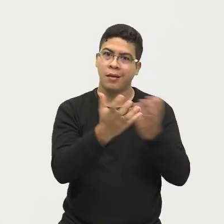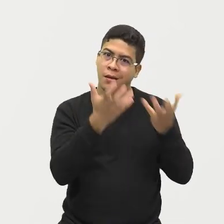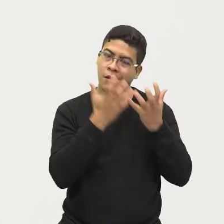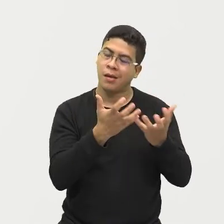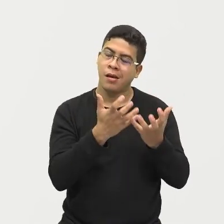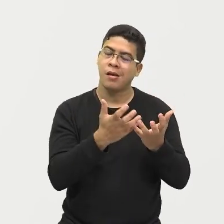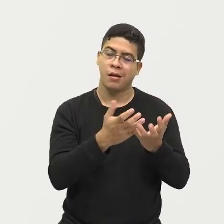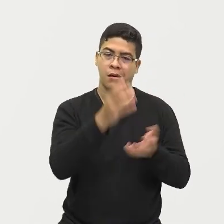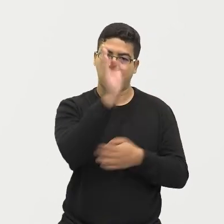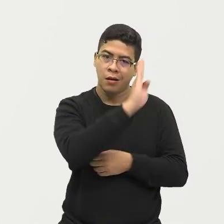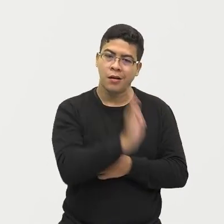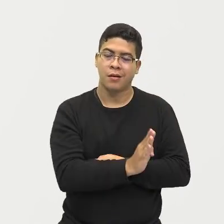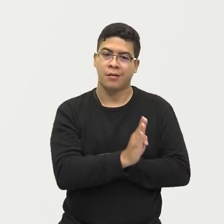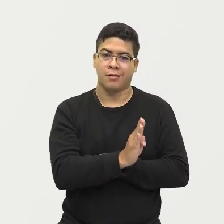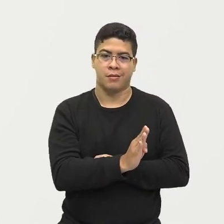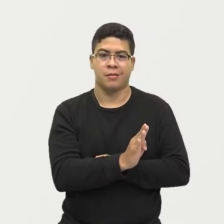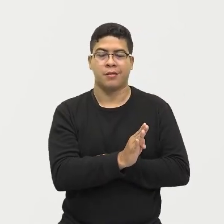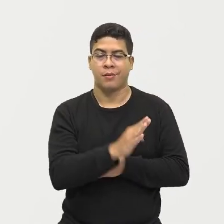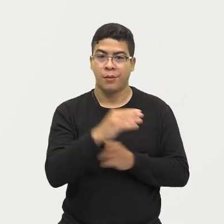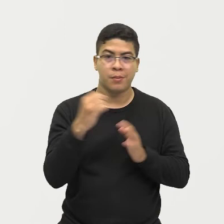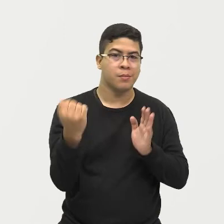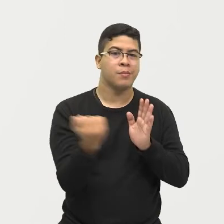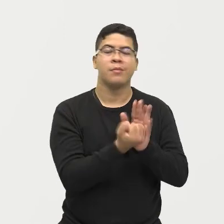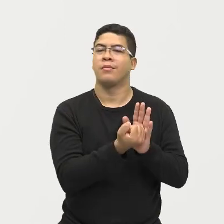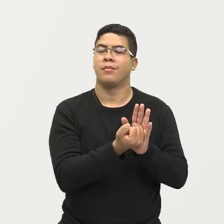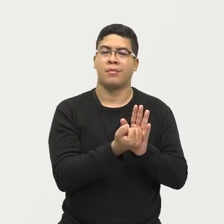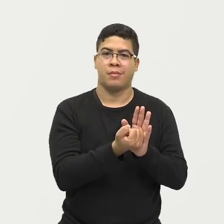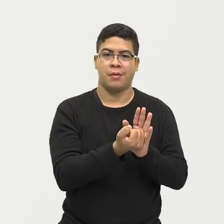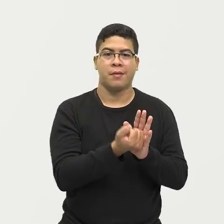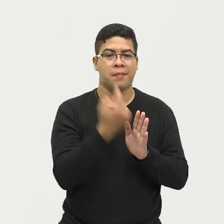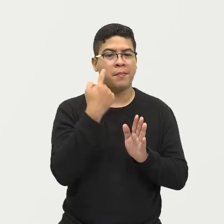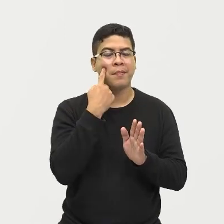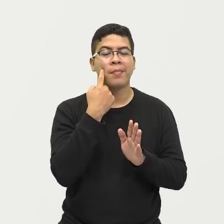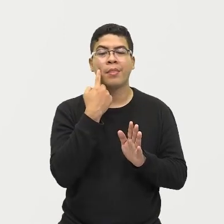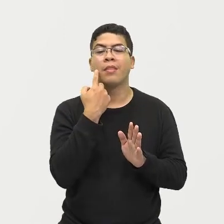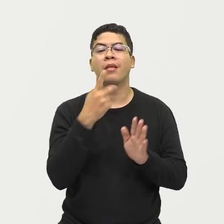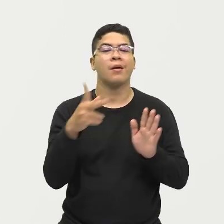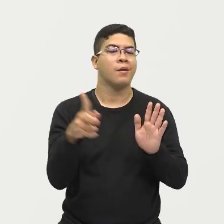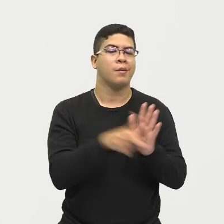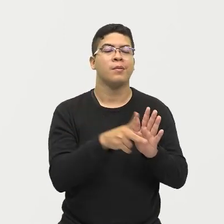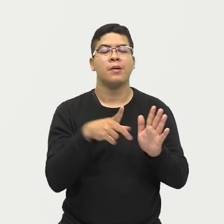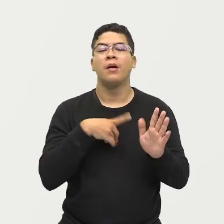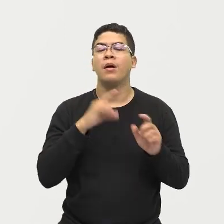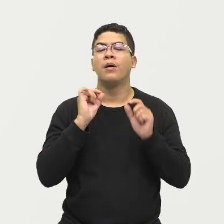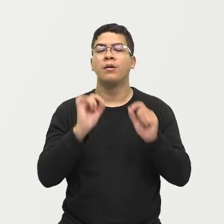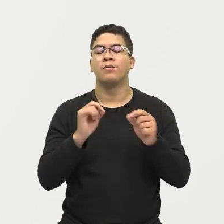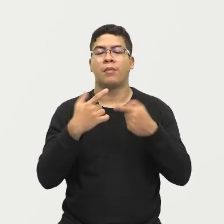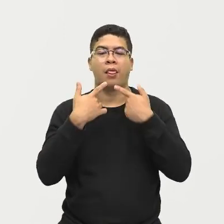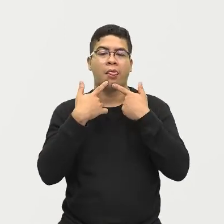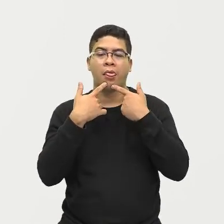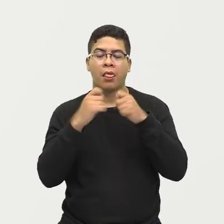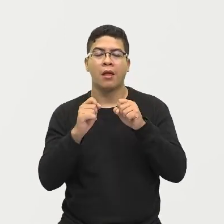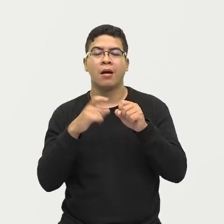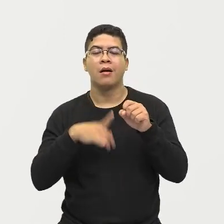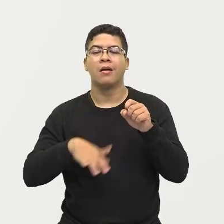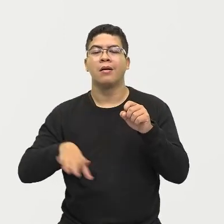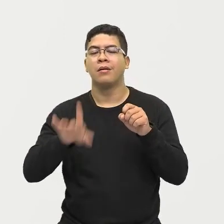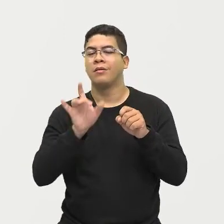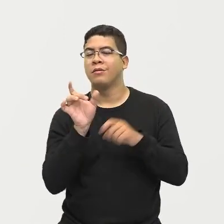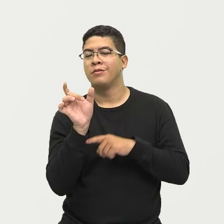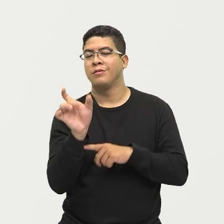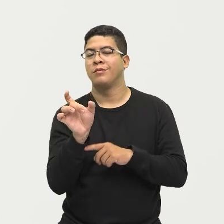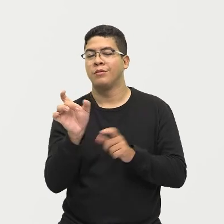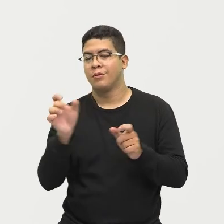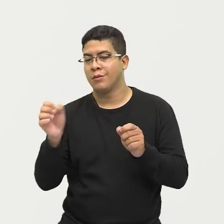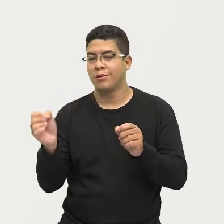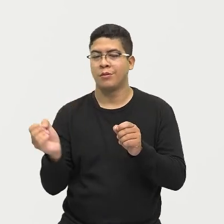então gramatiquinha da língua brasileira, que incorpora os falares regionais e seus